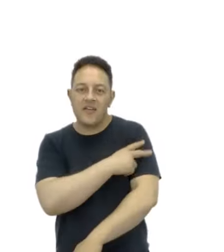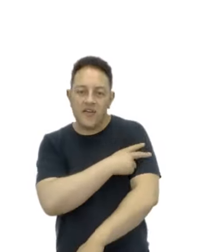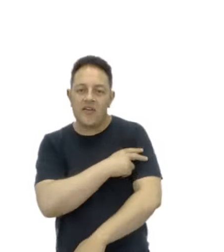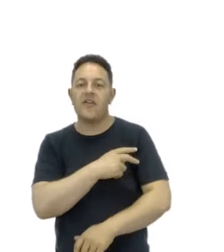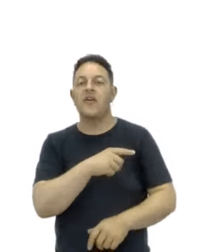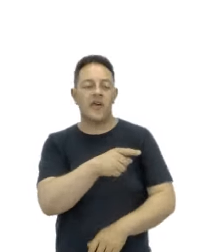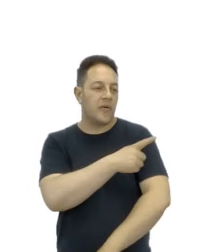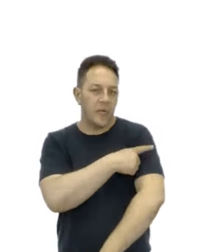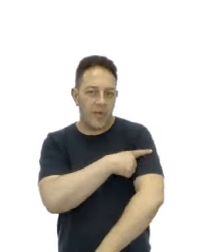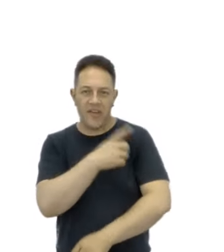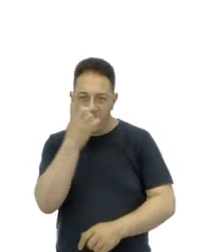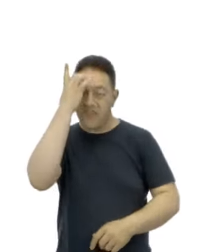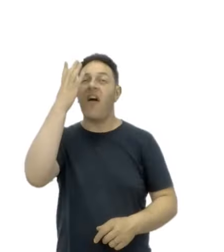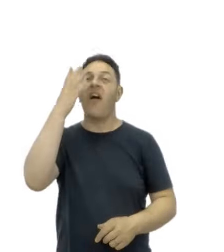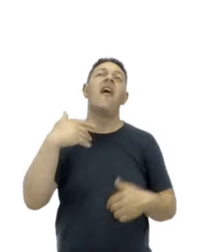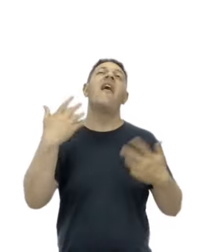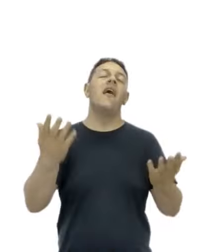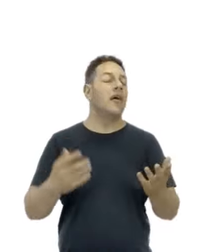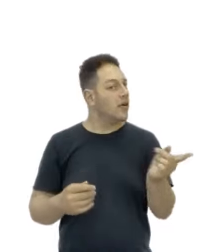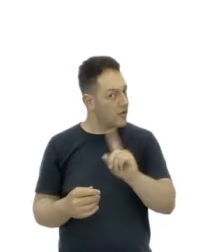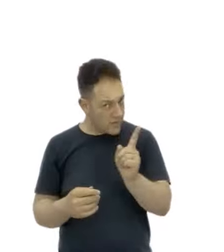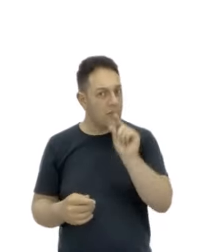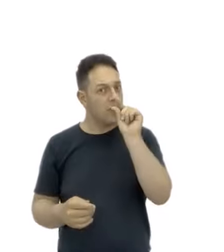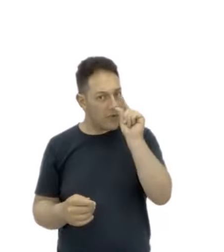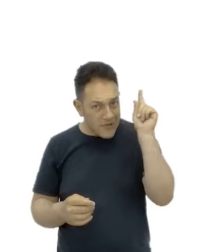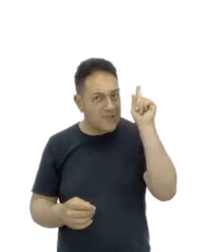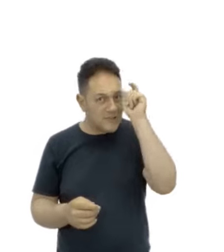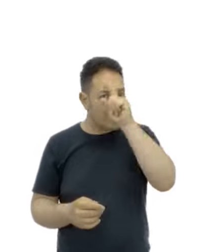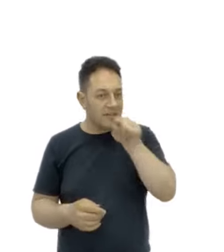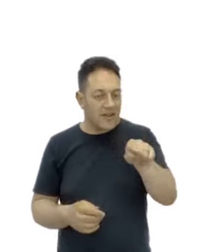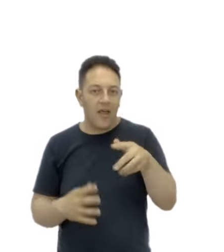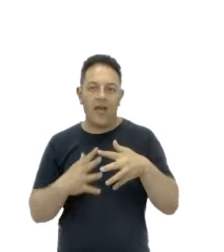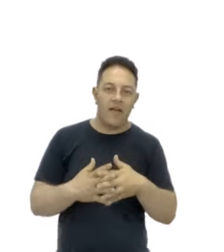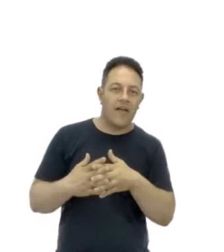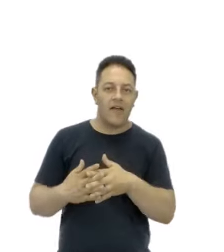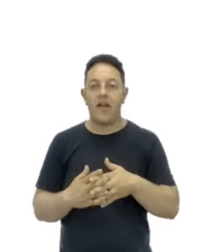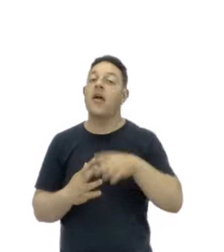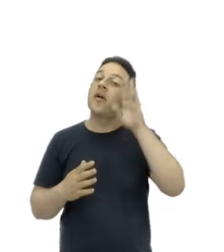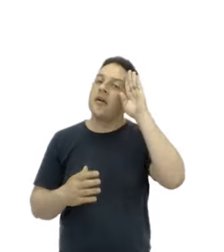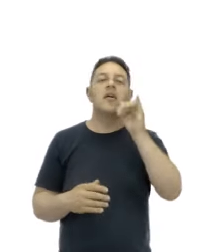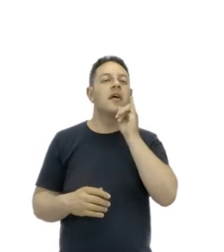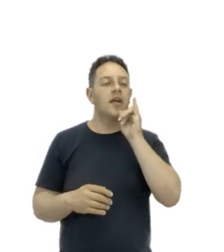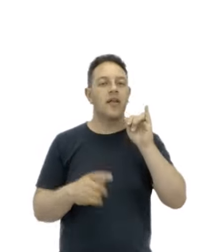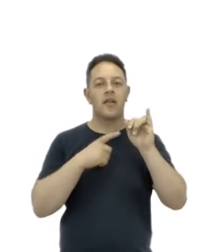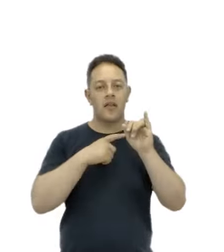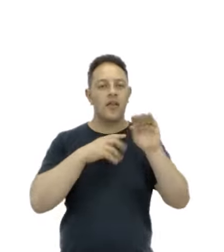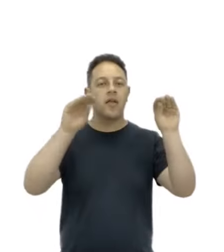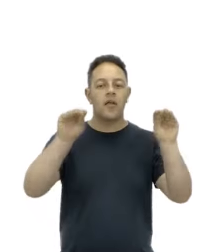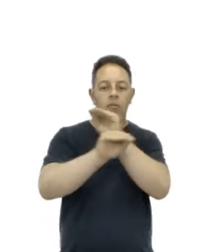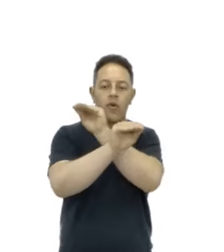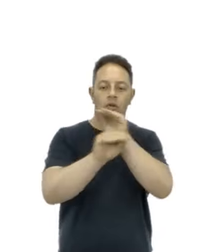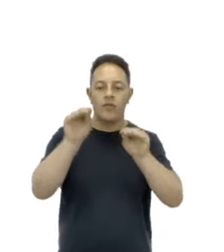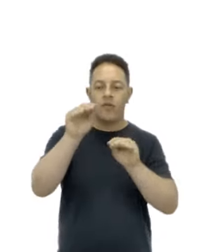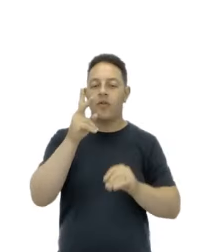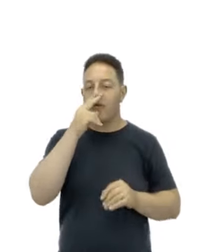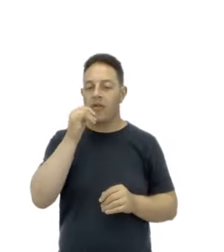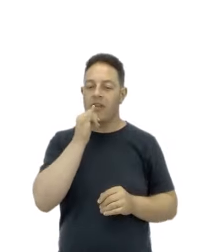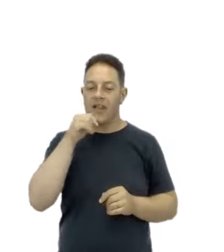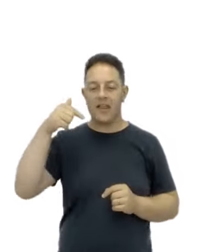do primeiro ano, né, possam resolver. Então, principalmente quando observamos a ordem da grandeza